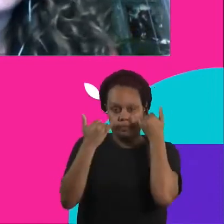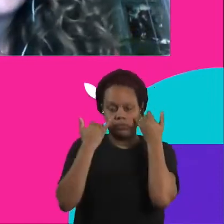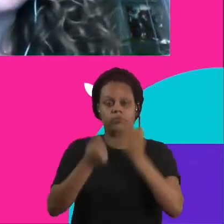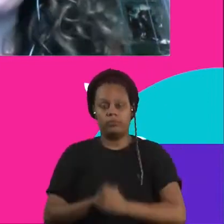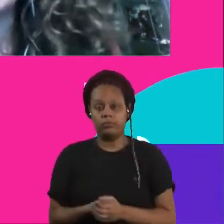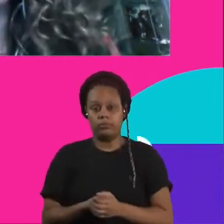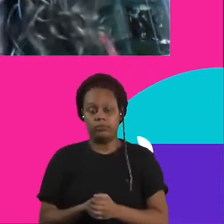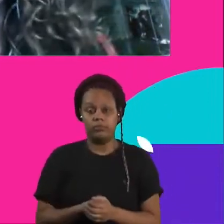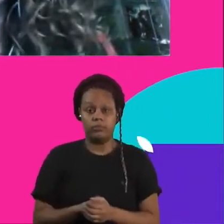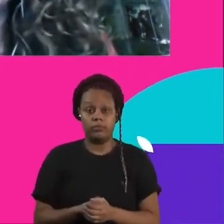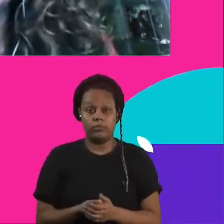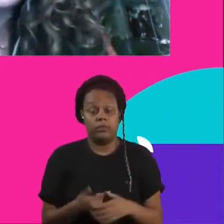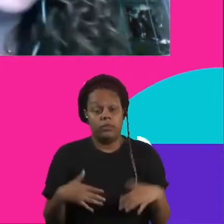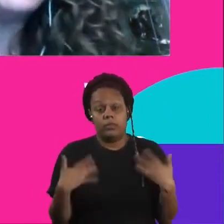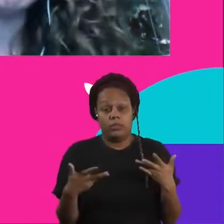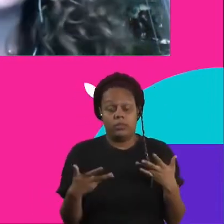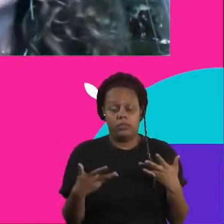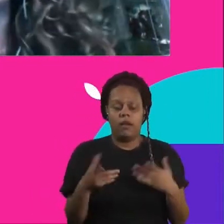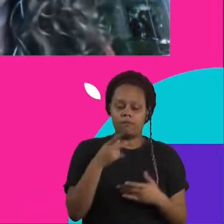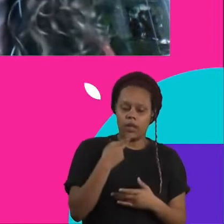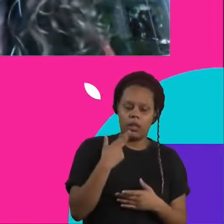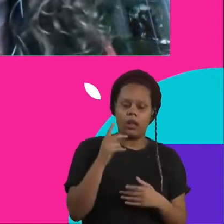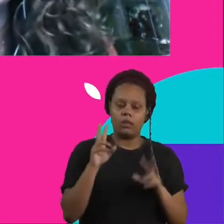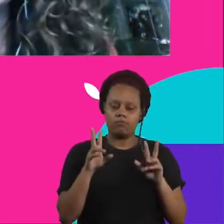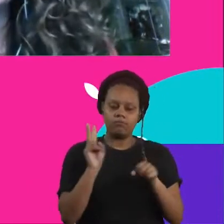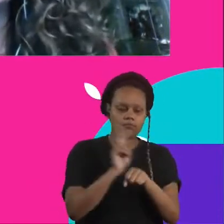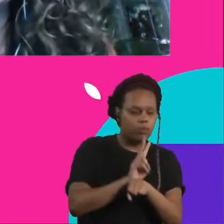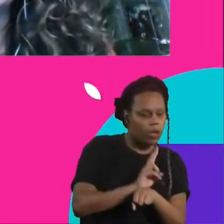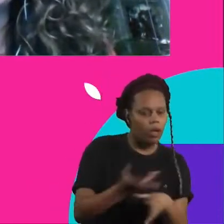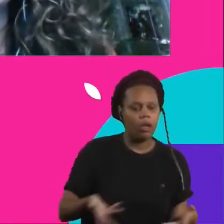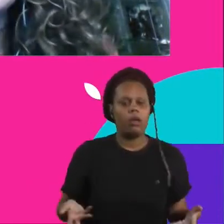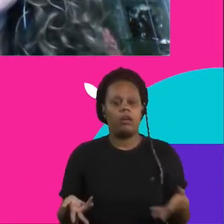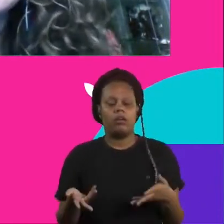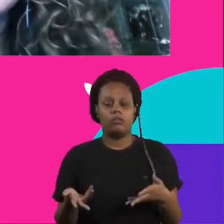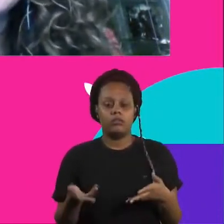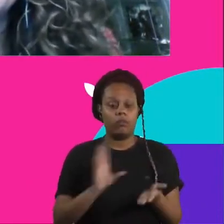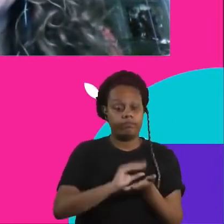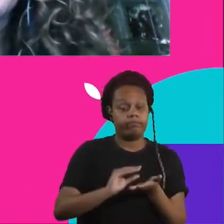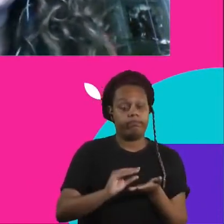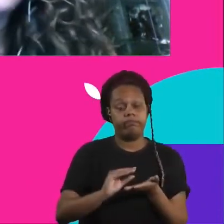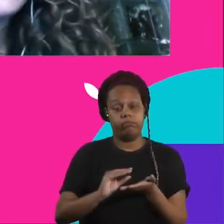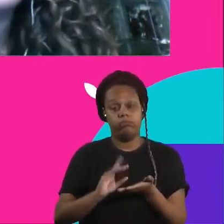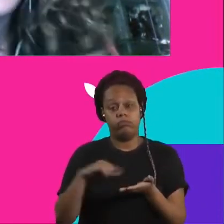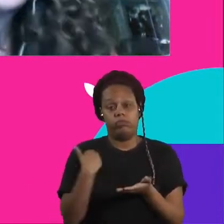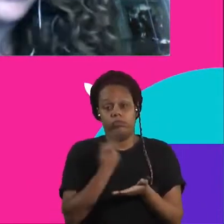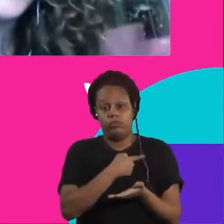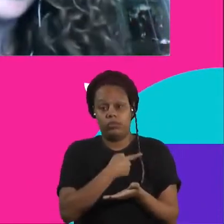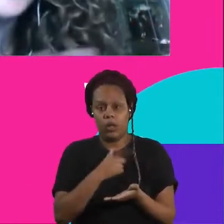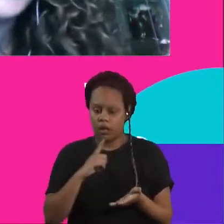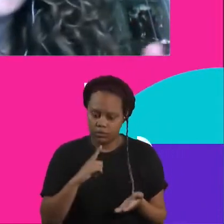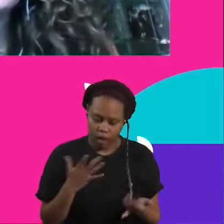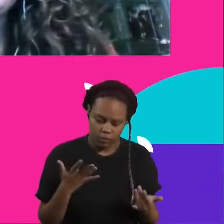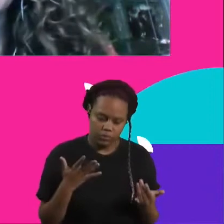gente ter essas conversas, né, sobre proteção e privacidade de dados, dado que a gente está nesse mundo inundado,